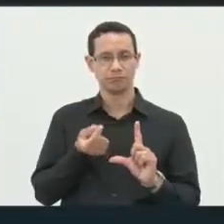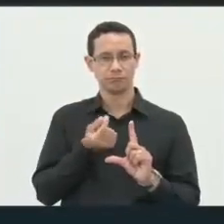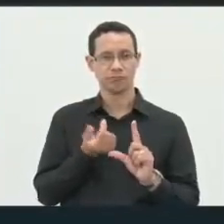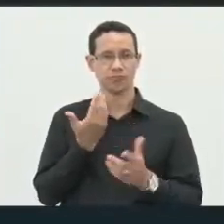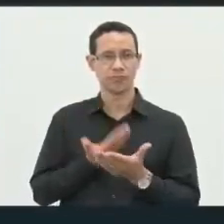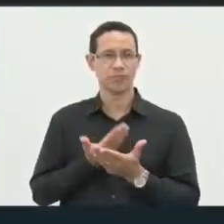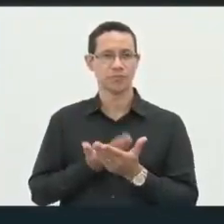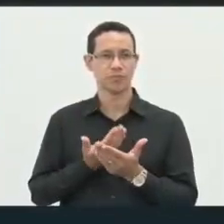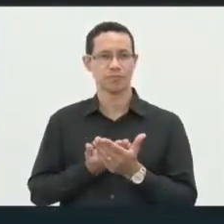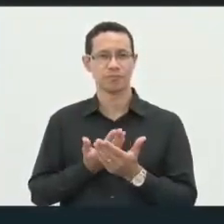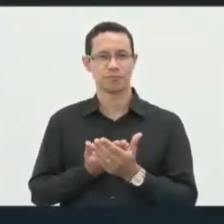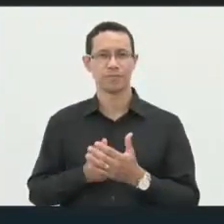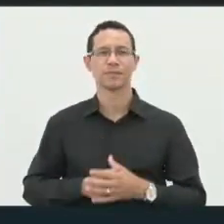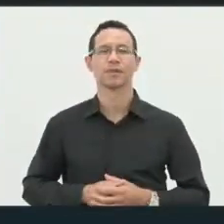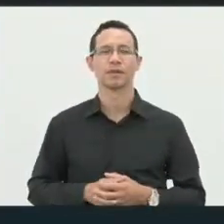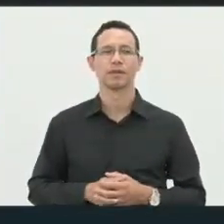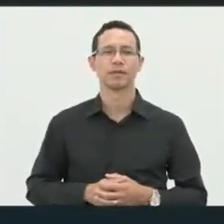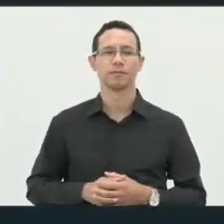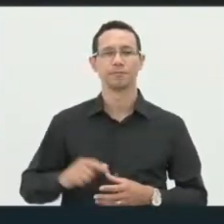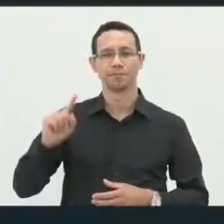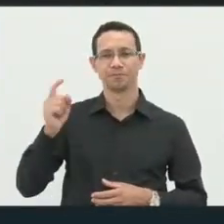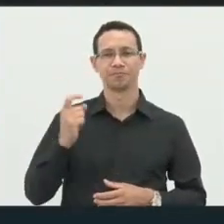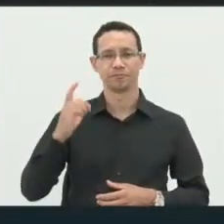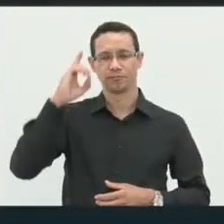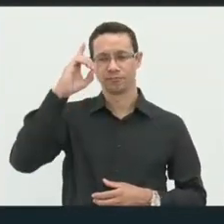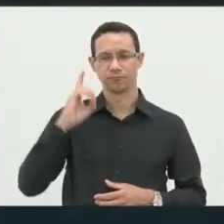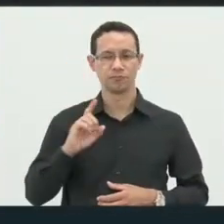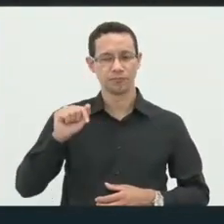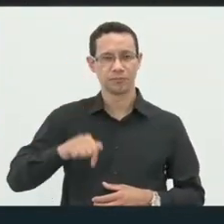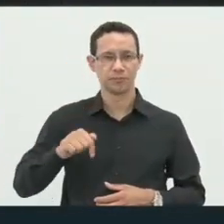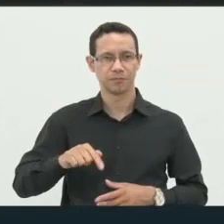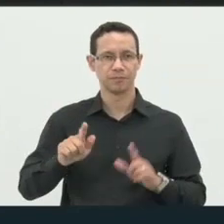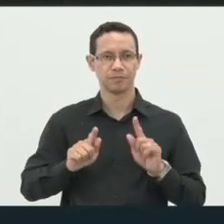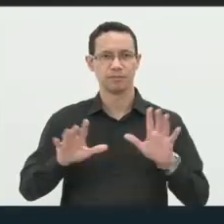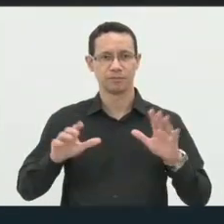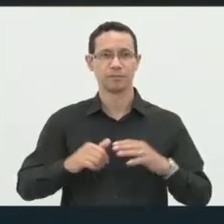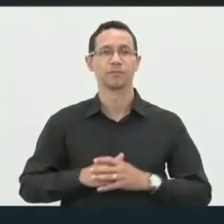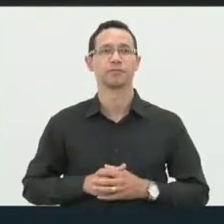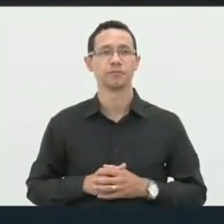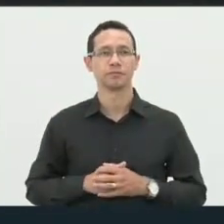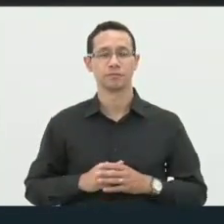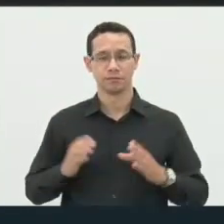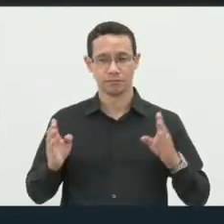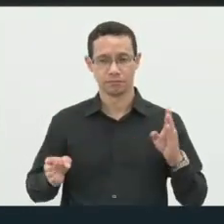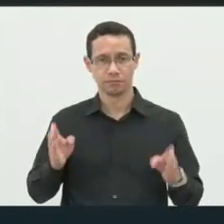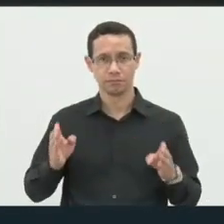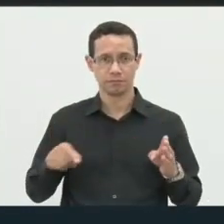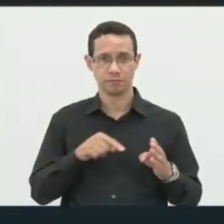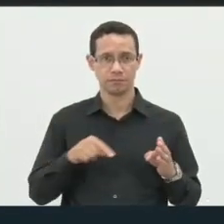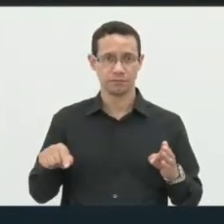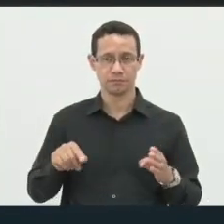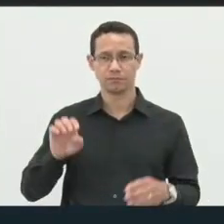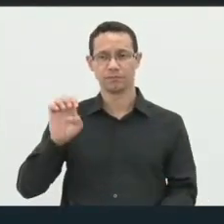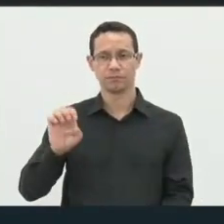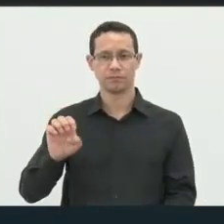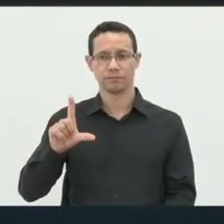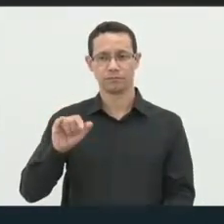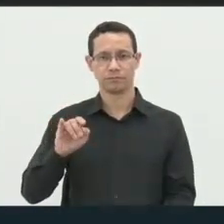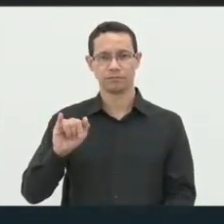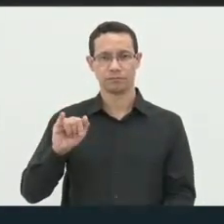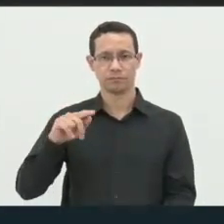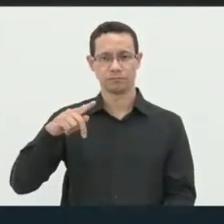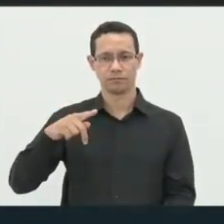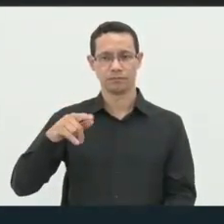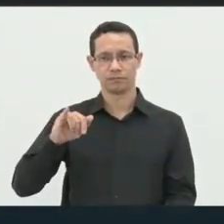que foi diretor nessa cidade durante o período Eloi Pietá e o